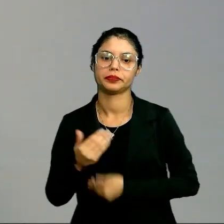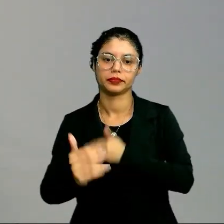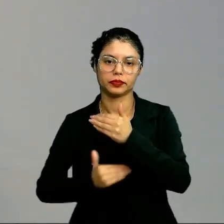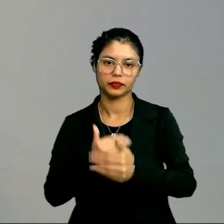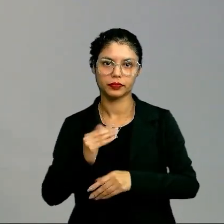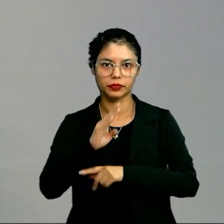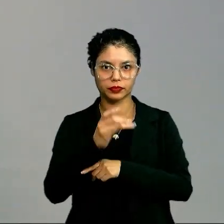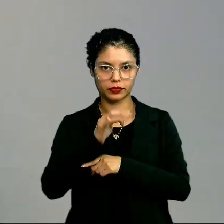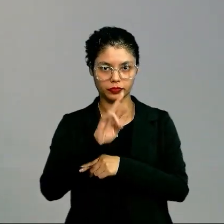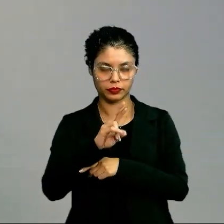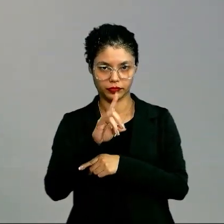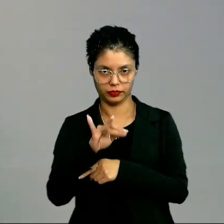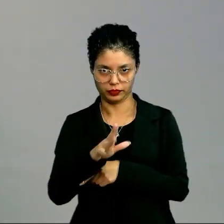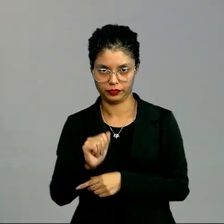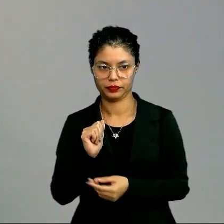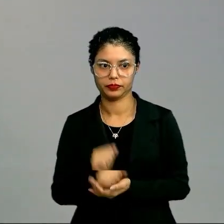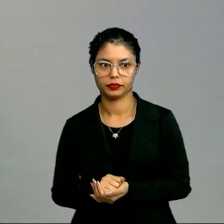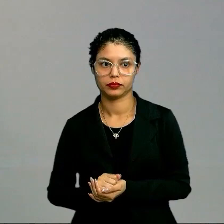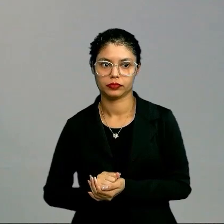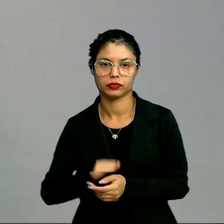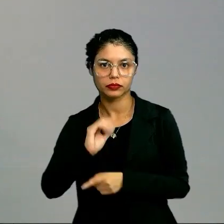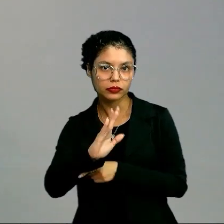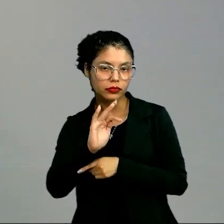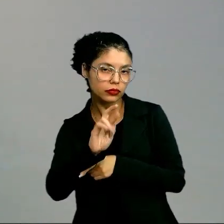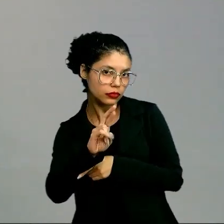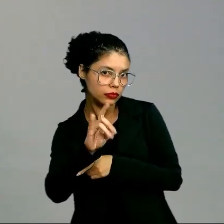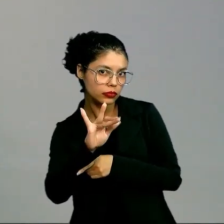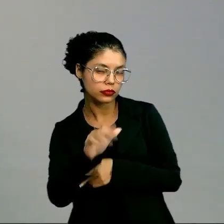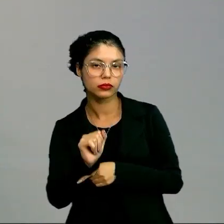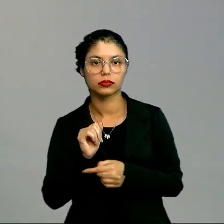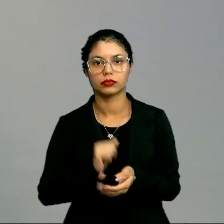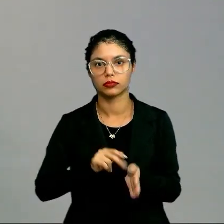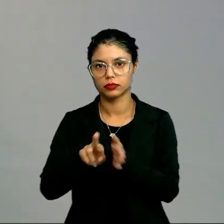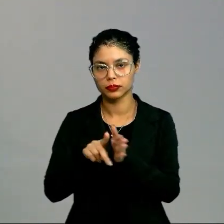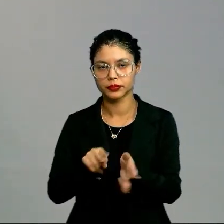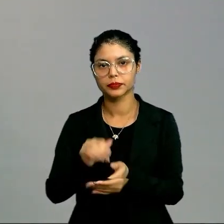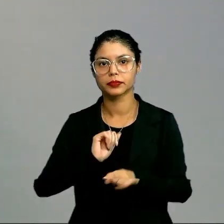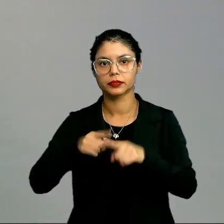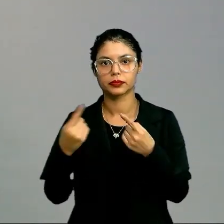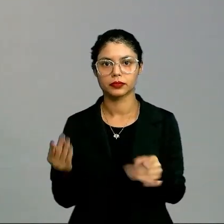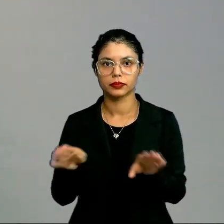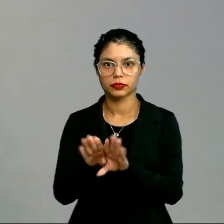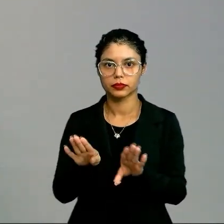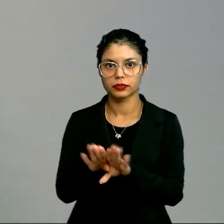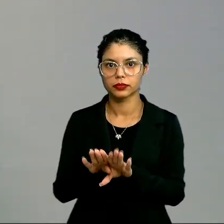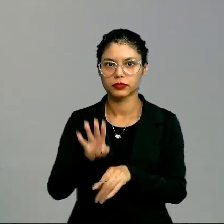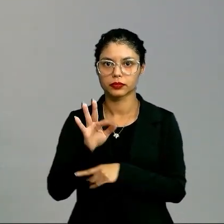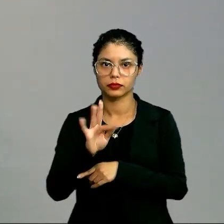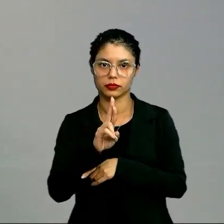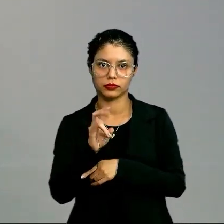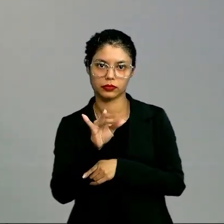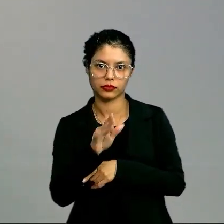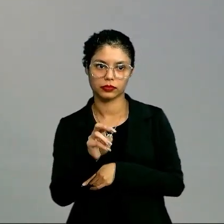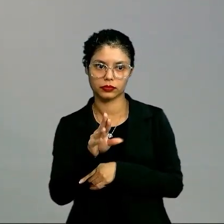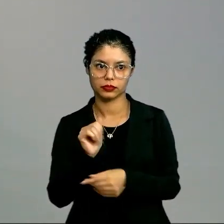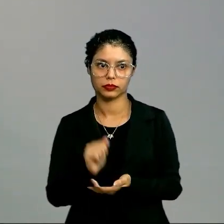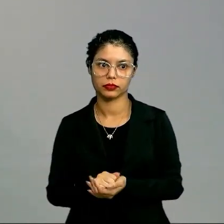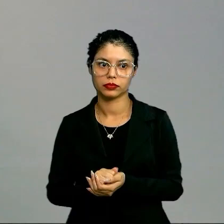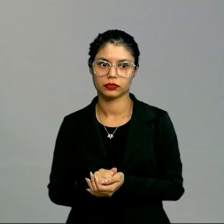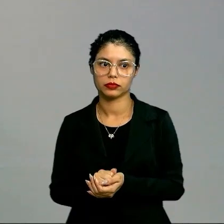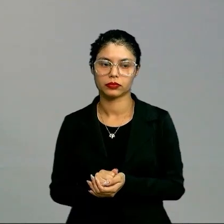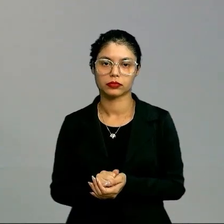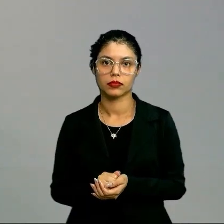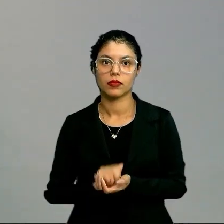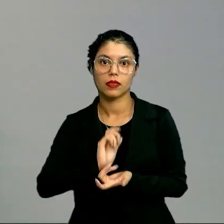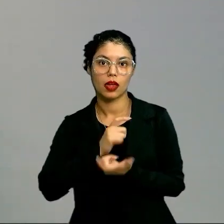processo enzimático. Então, as enzimas são catalisadores biológicos. Mas nós também temos fermento, por exemplo. Então, o fermento faz com que a massa do